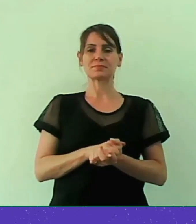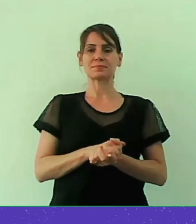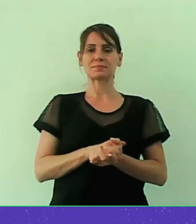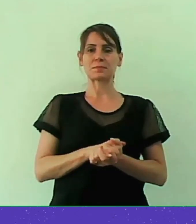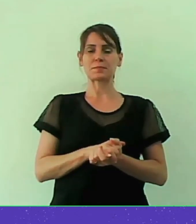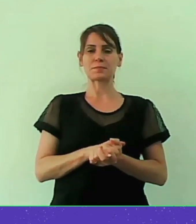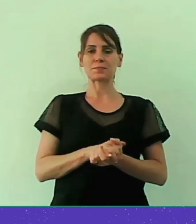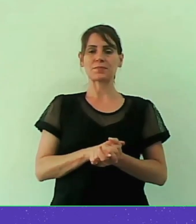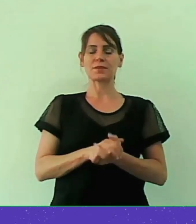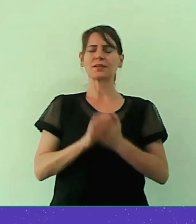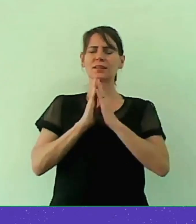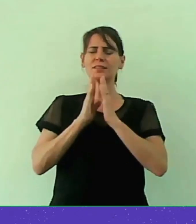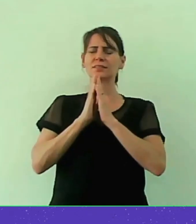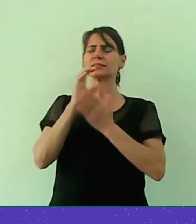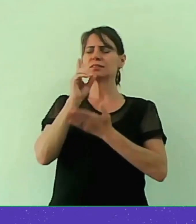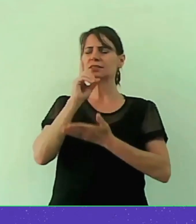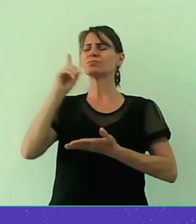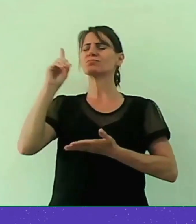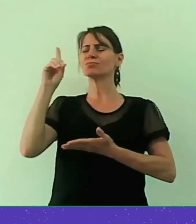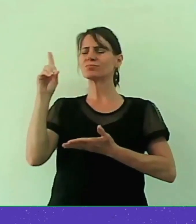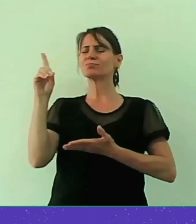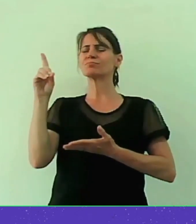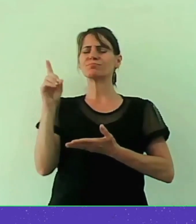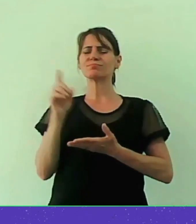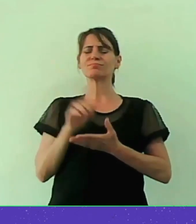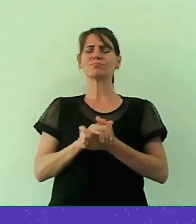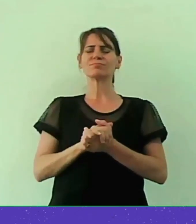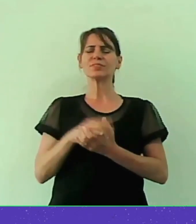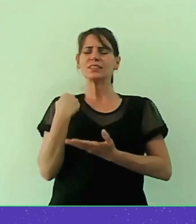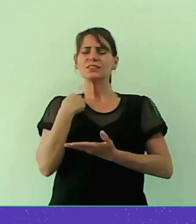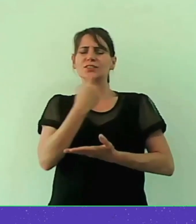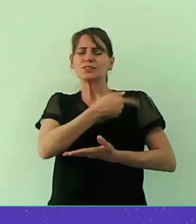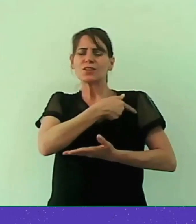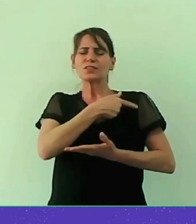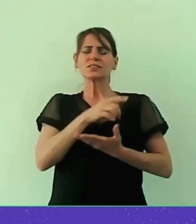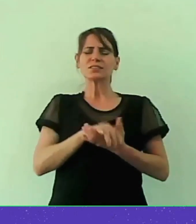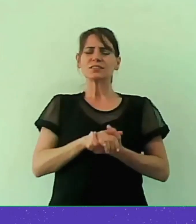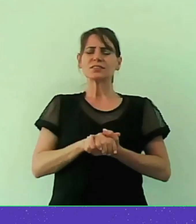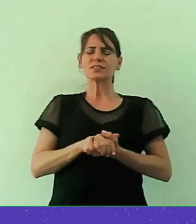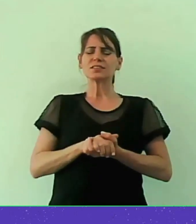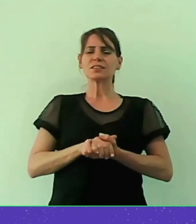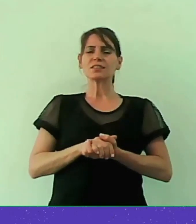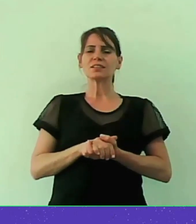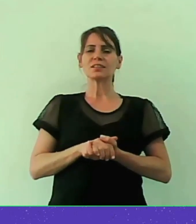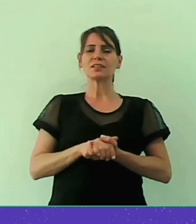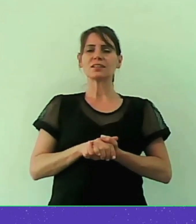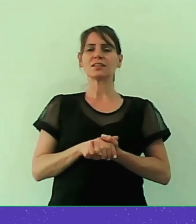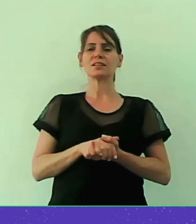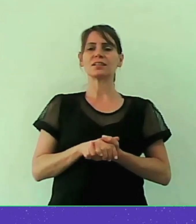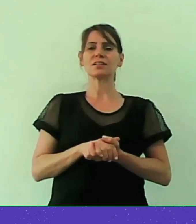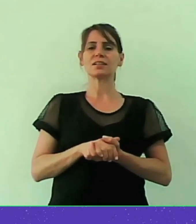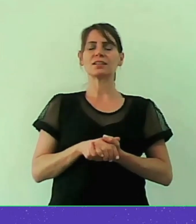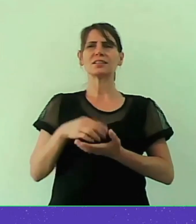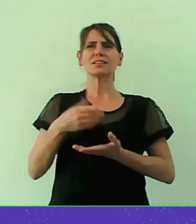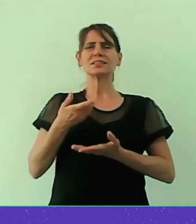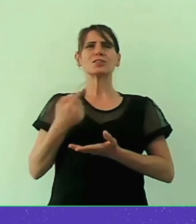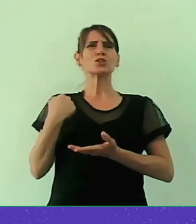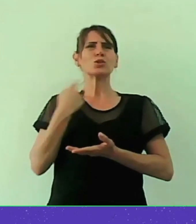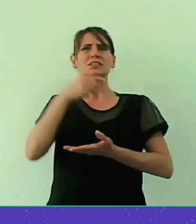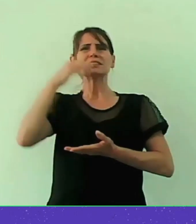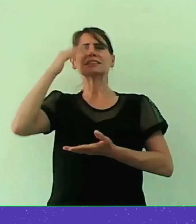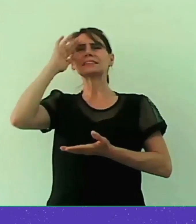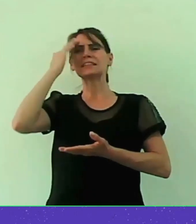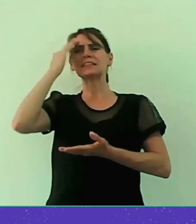E graças a Deus, e nós finalmente o Senhor nos fez entender que cada igreja, cada